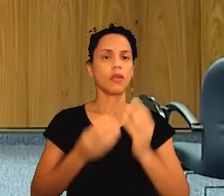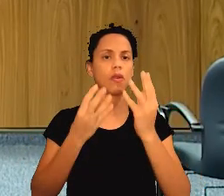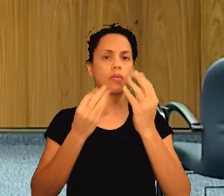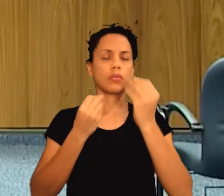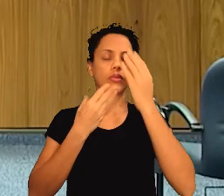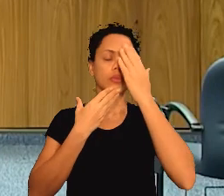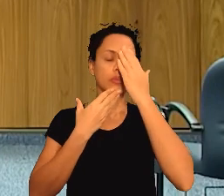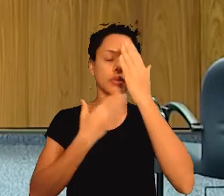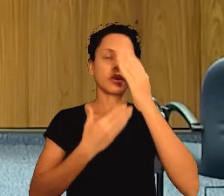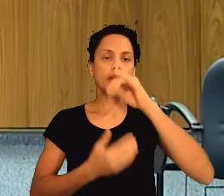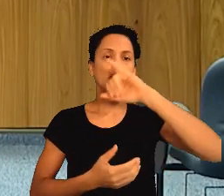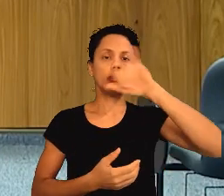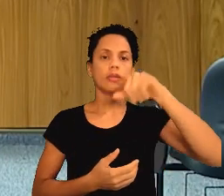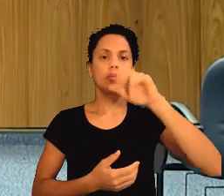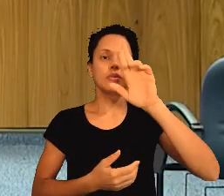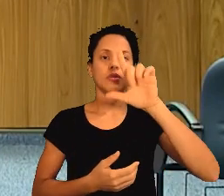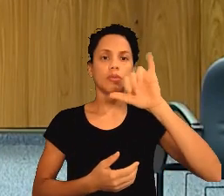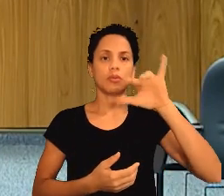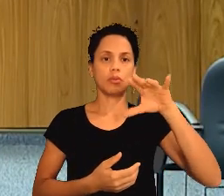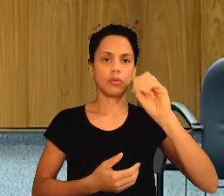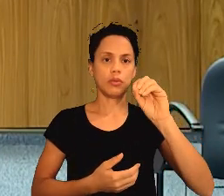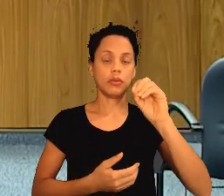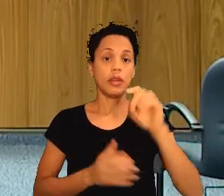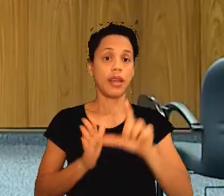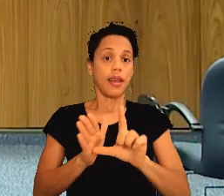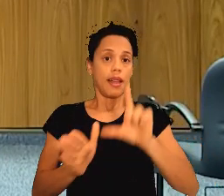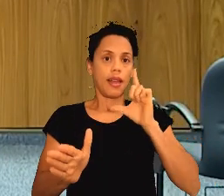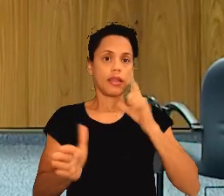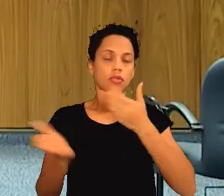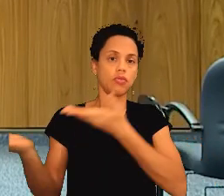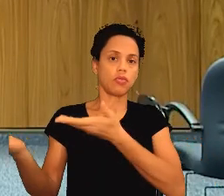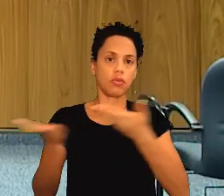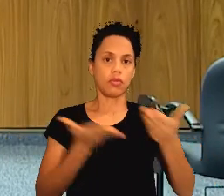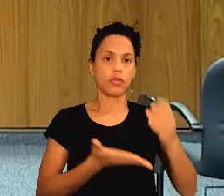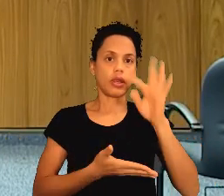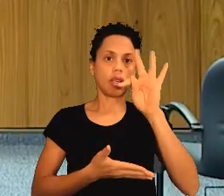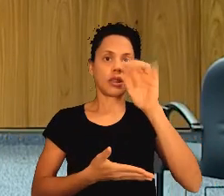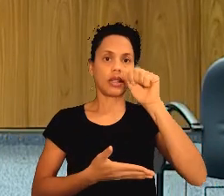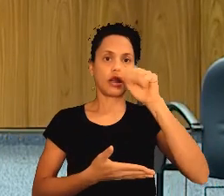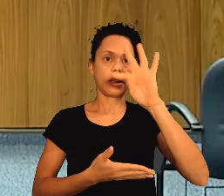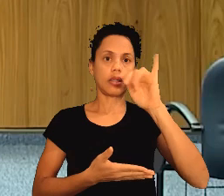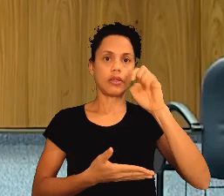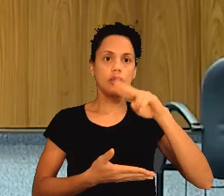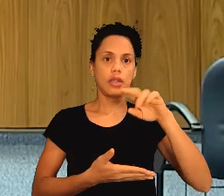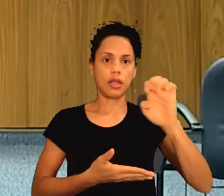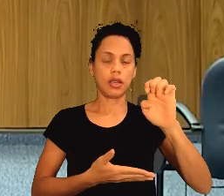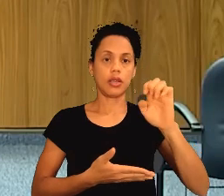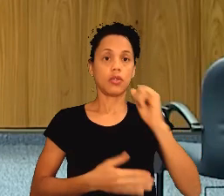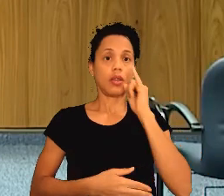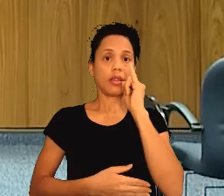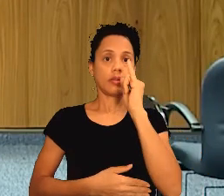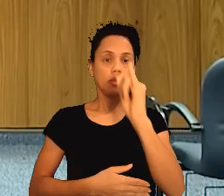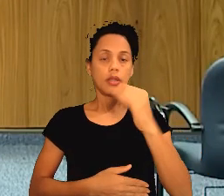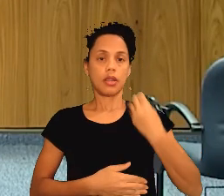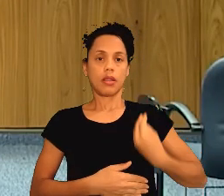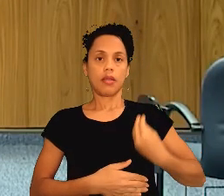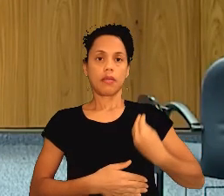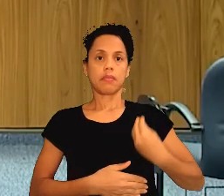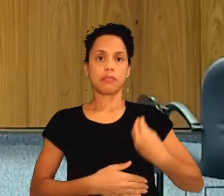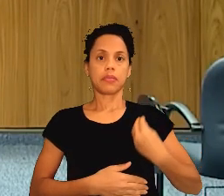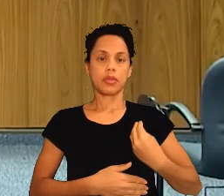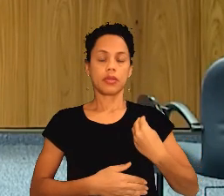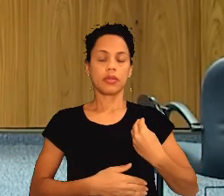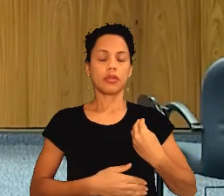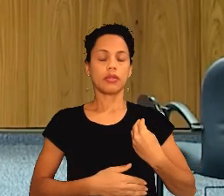Muito obrigada, Júlio. Antes de passar a palavra para a Tatiane Klein, eu anuncio a